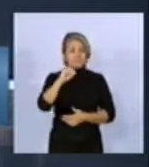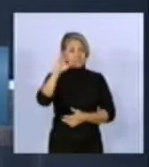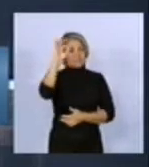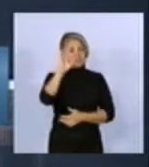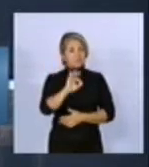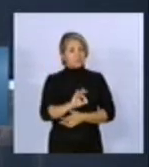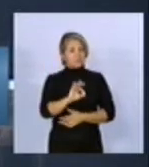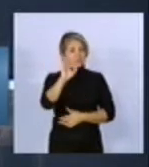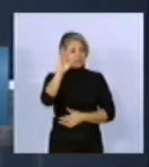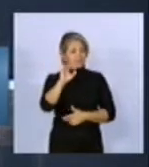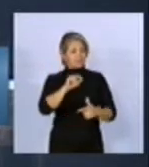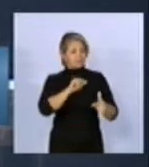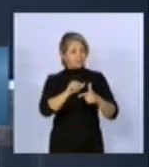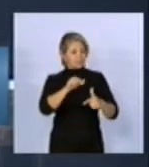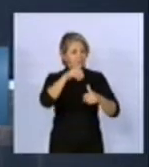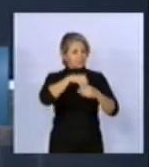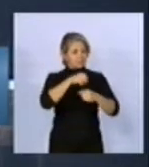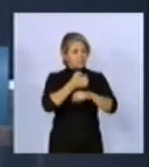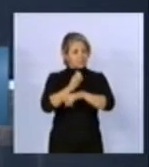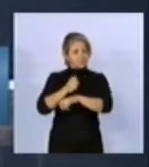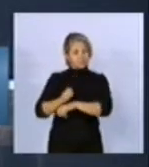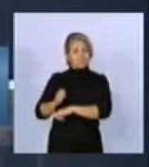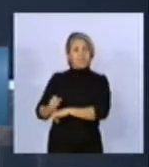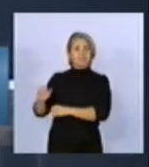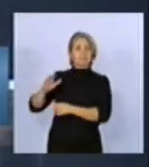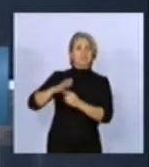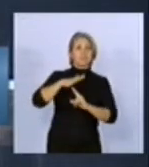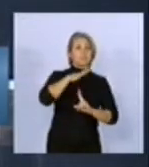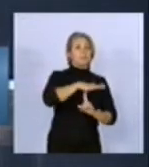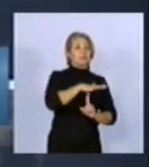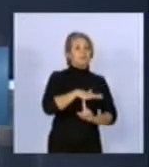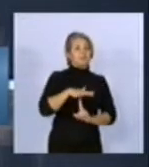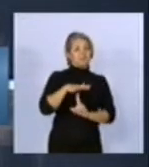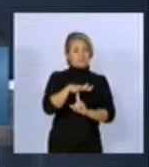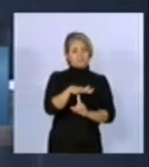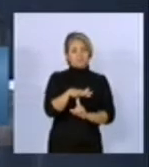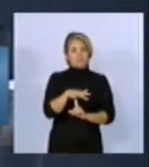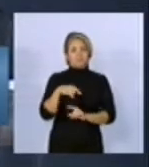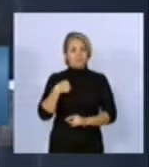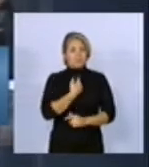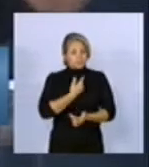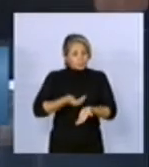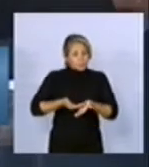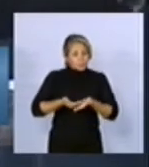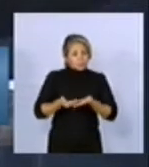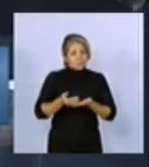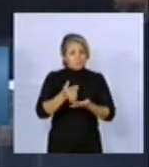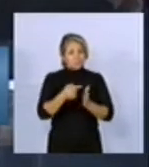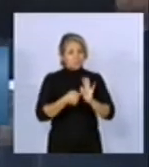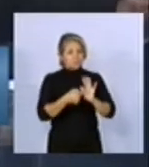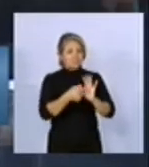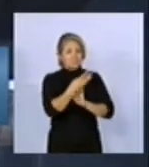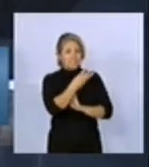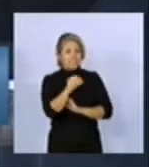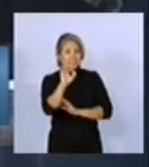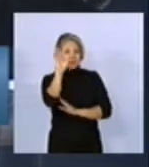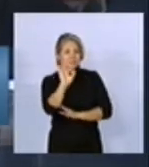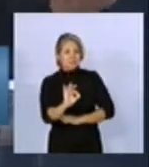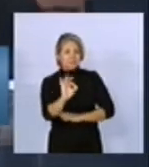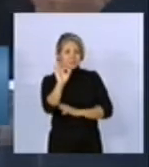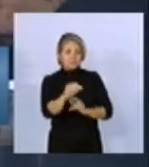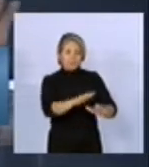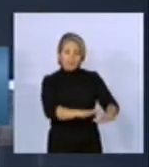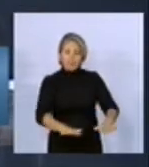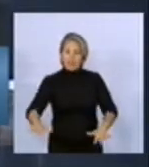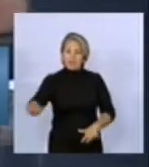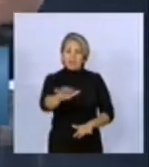por cento da atividade no estado do Paraná nós estaríamos decretando aqui trinta por cento da área cultivada